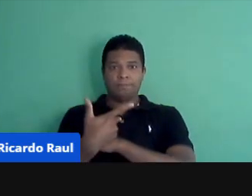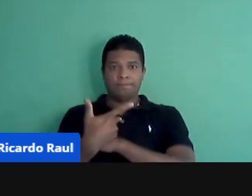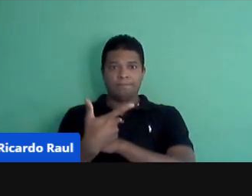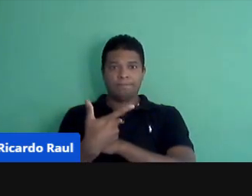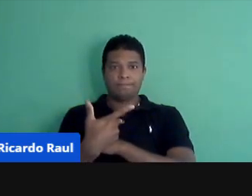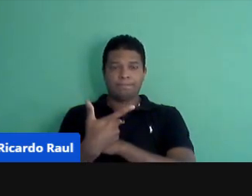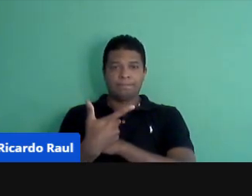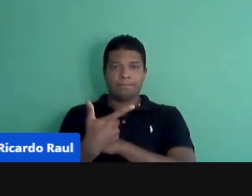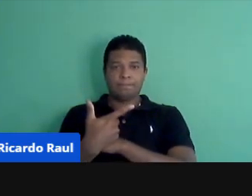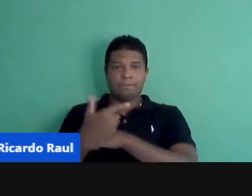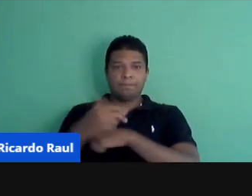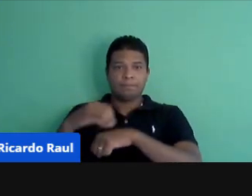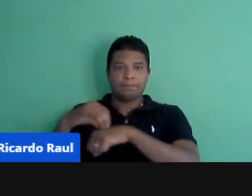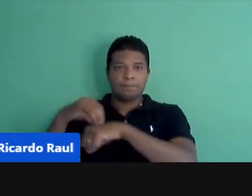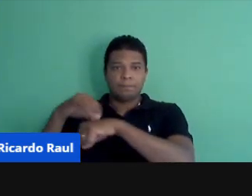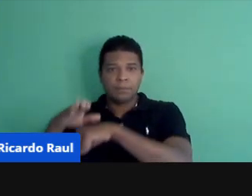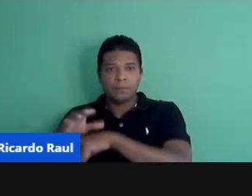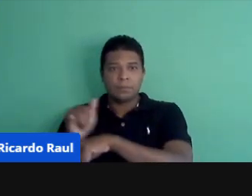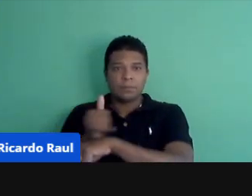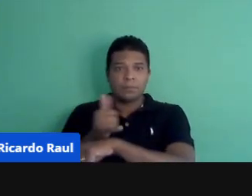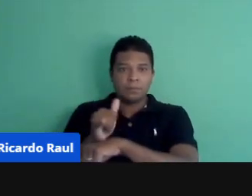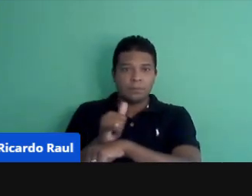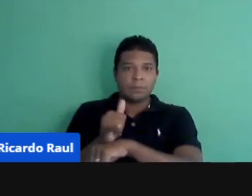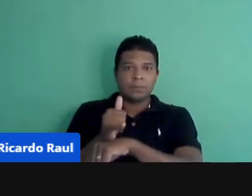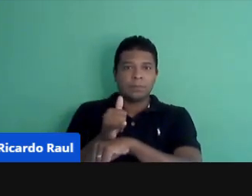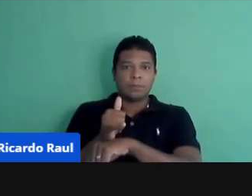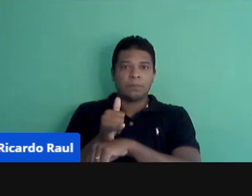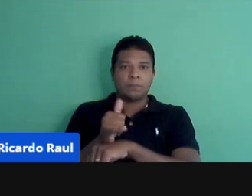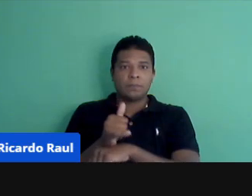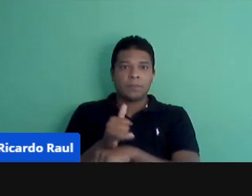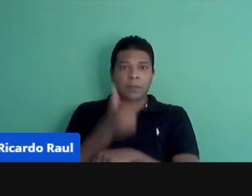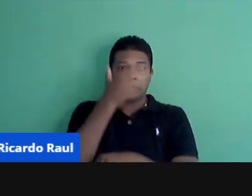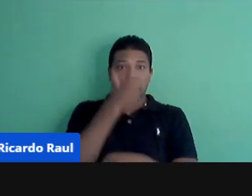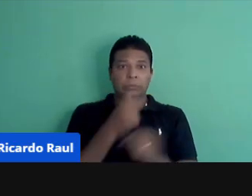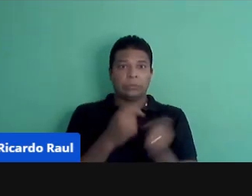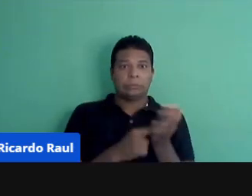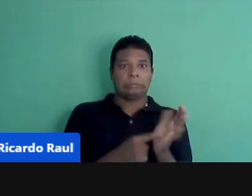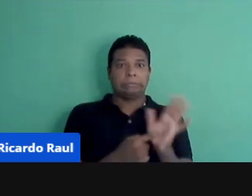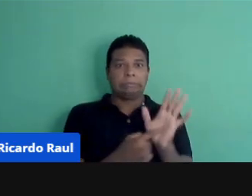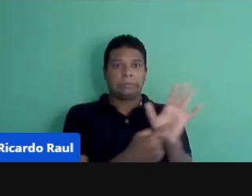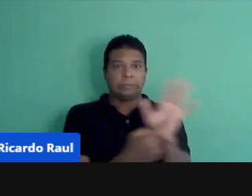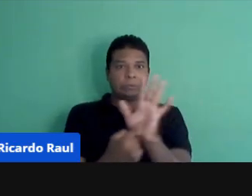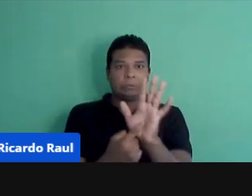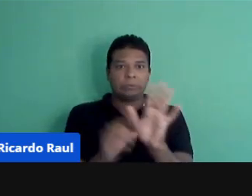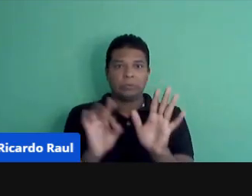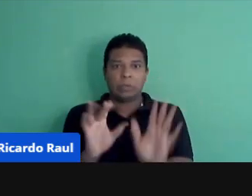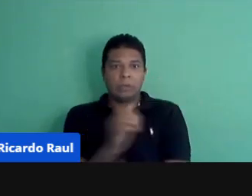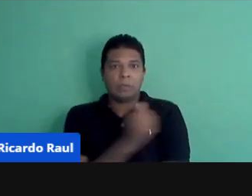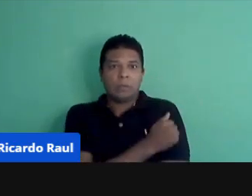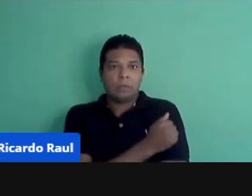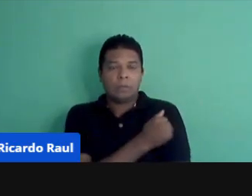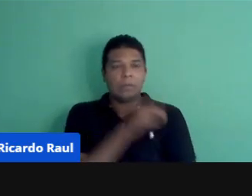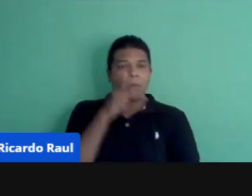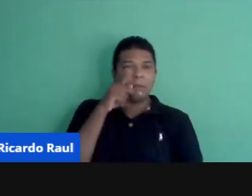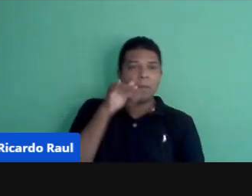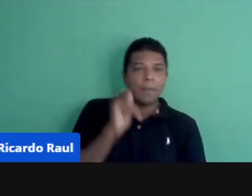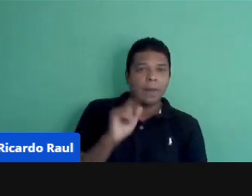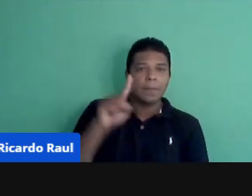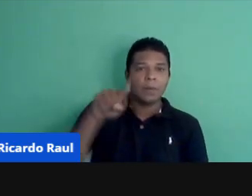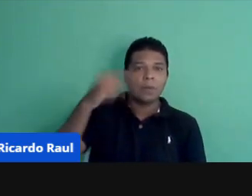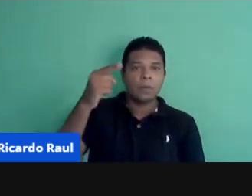posta esse vídeo no YouTube, ele está se expondo não só para o aluno, mas para o pai ou para